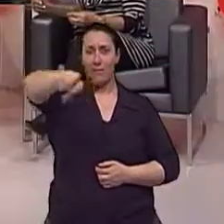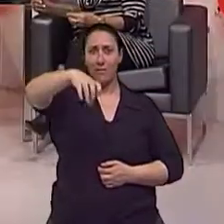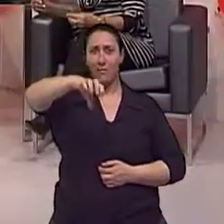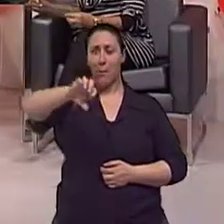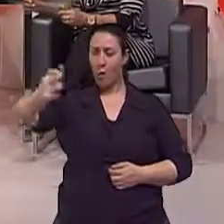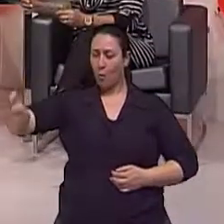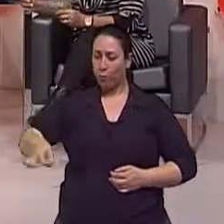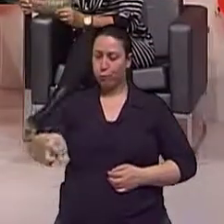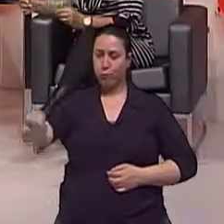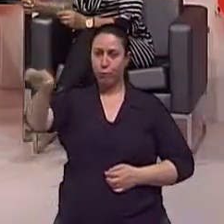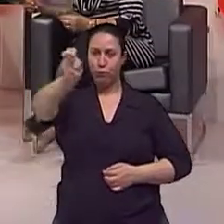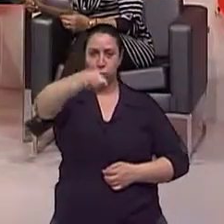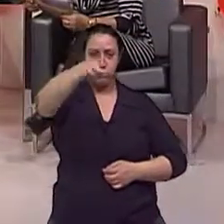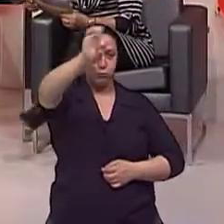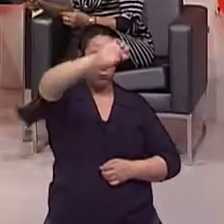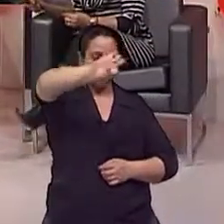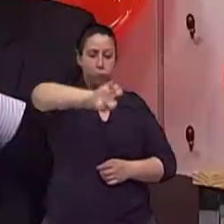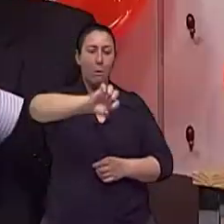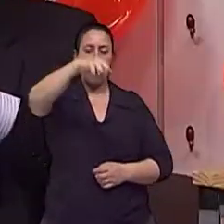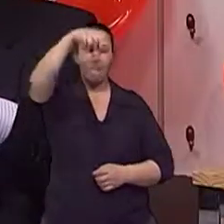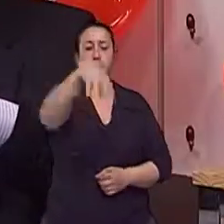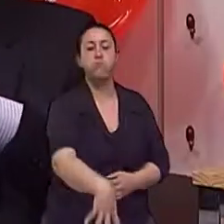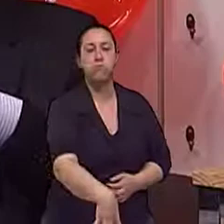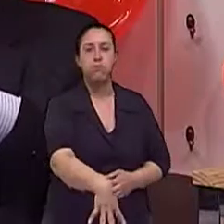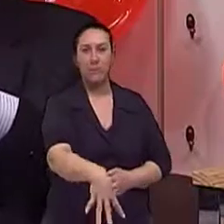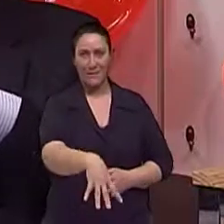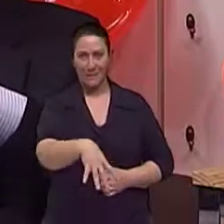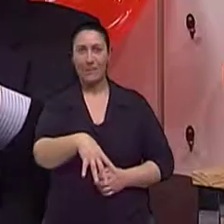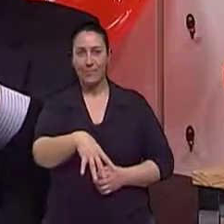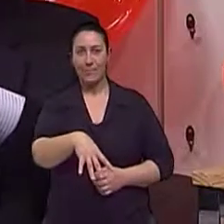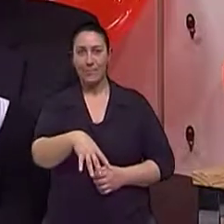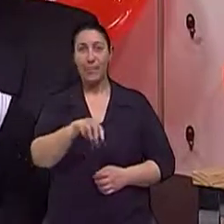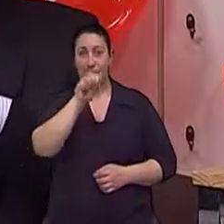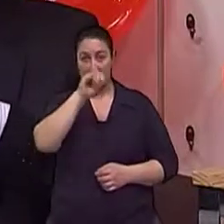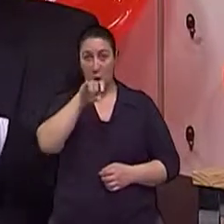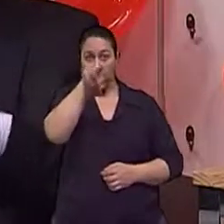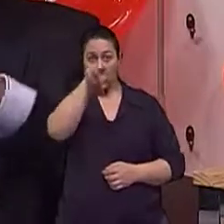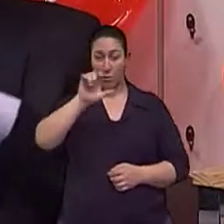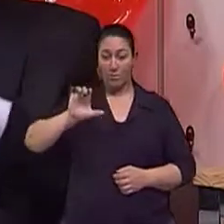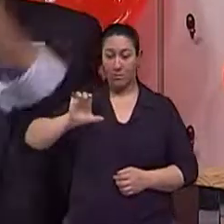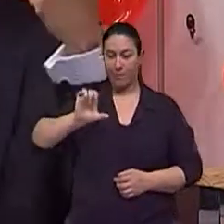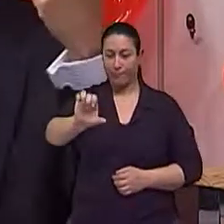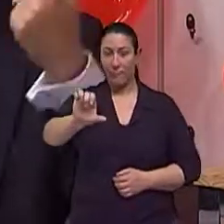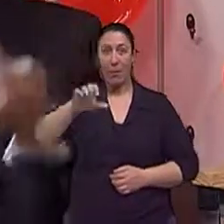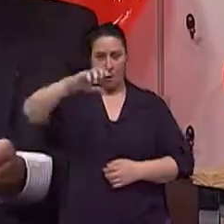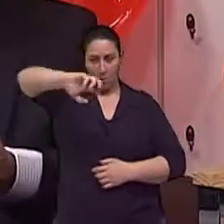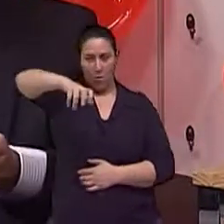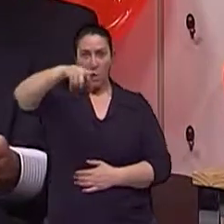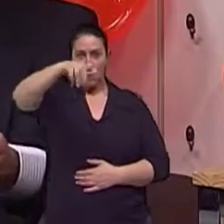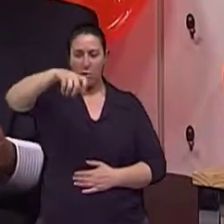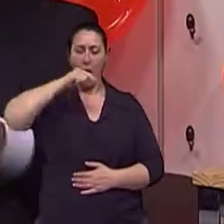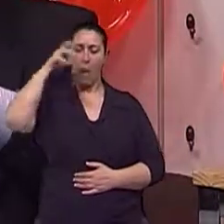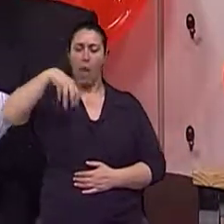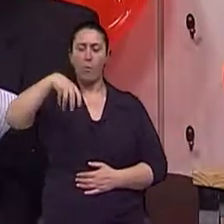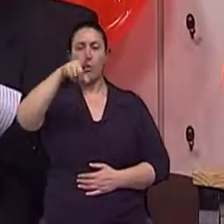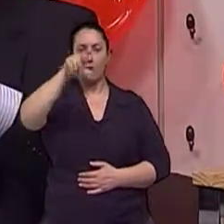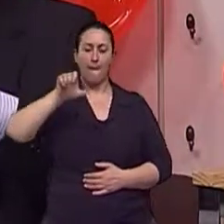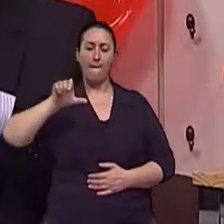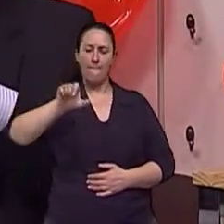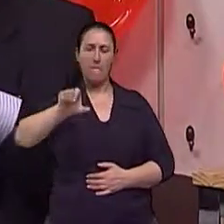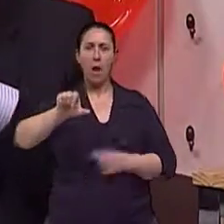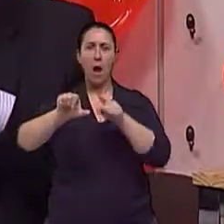então assim bem a gente tem lá Abre a Torneira tem uma pressão se a gente colocar o dedo na torneira a água vai ser com a pressão maior né